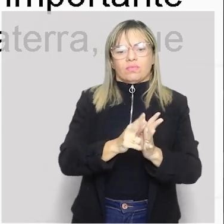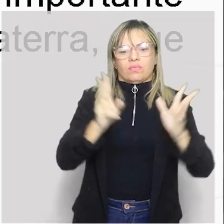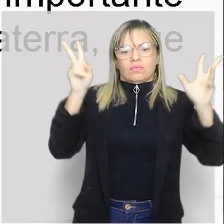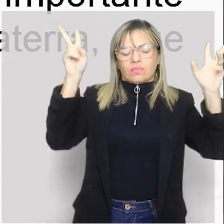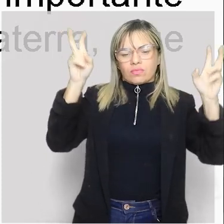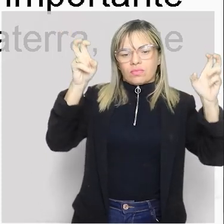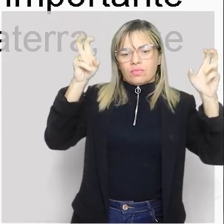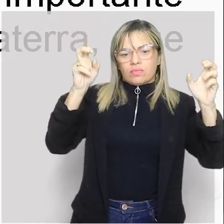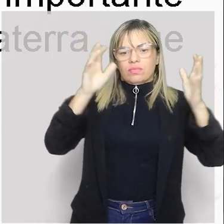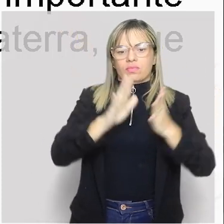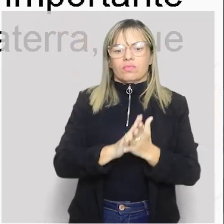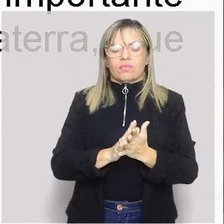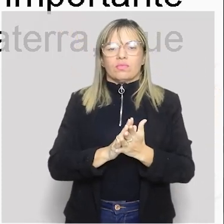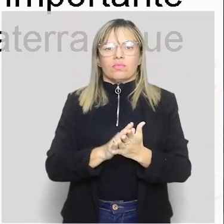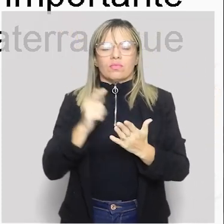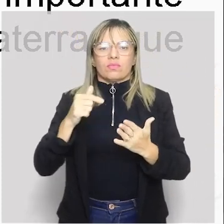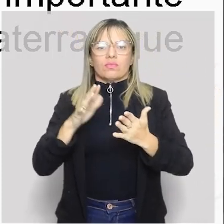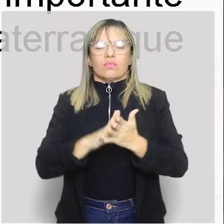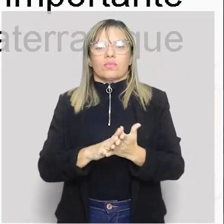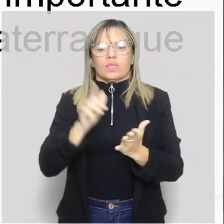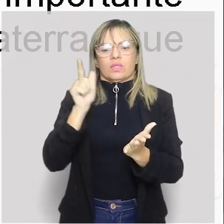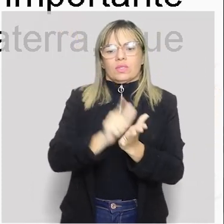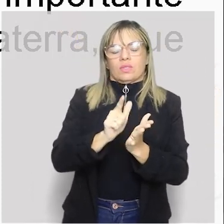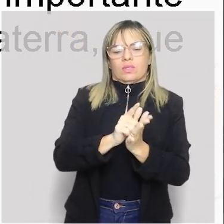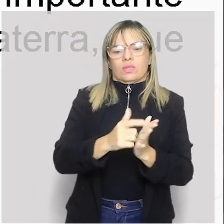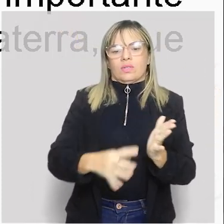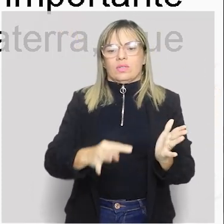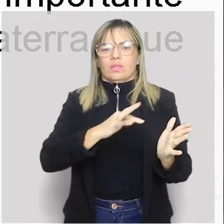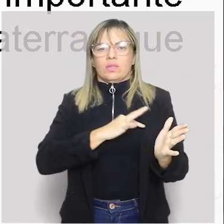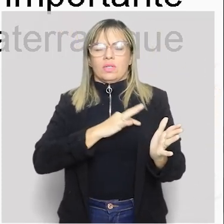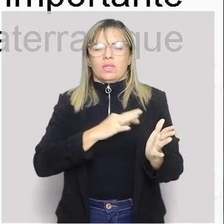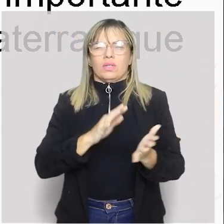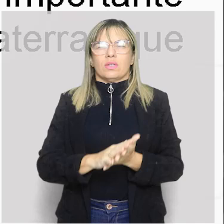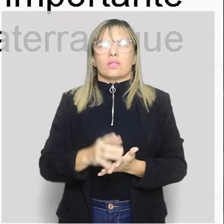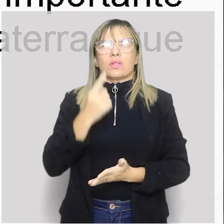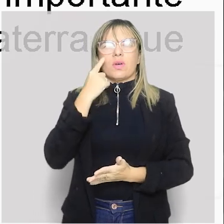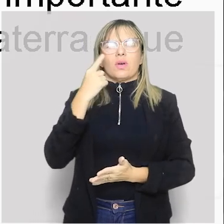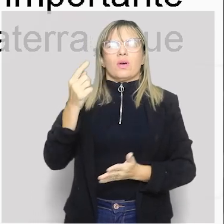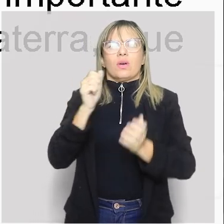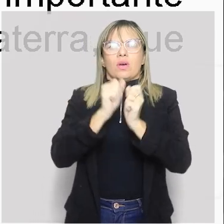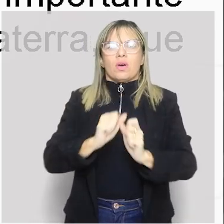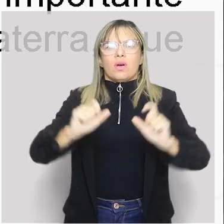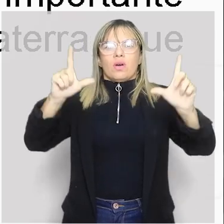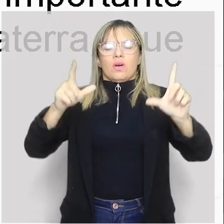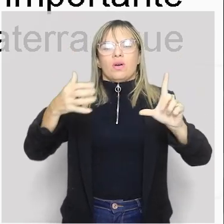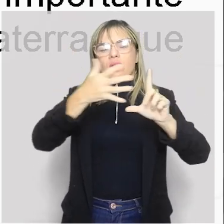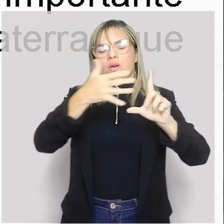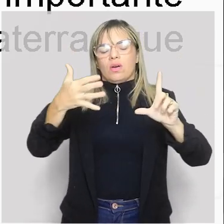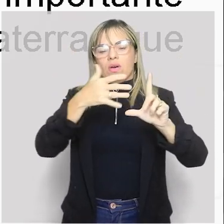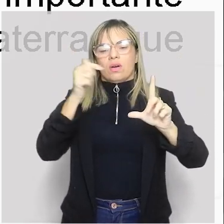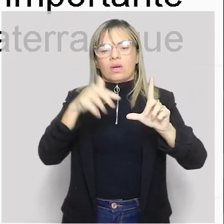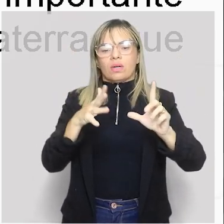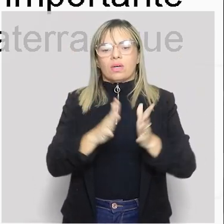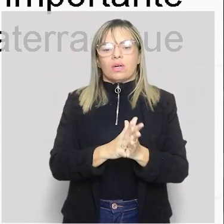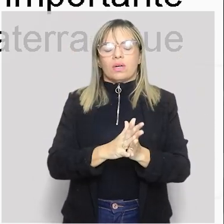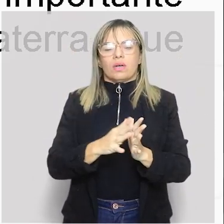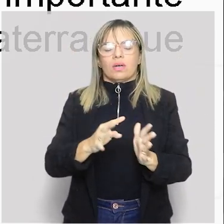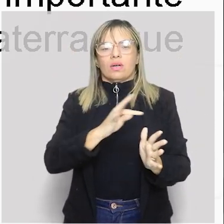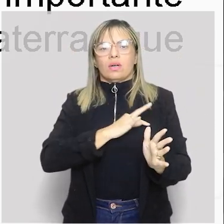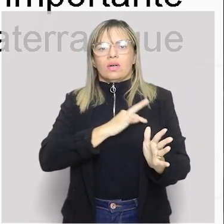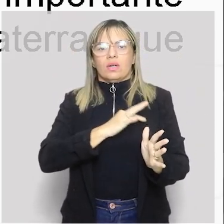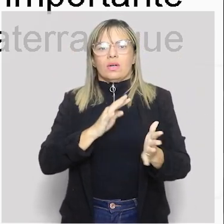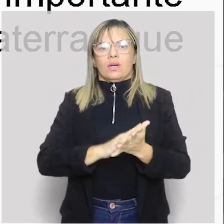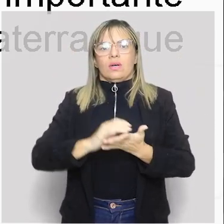ficha técnica. É só você lembrar da Netflix, da tela da Netflix, né? Você vai perceber ali a sinopse da obra